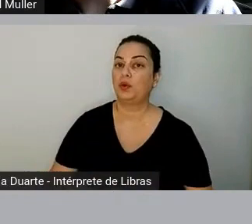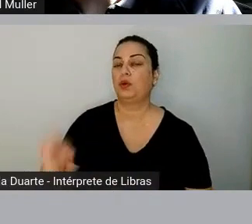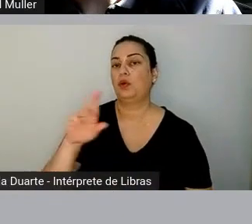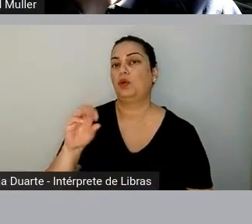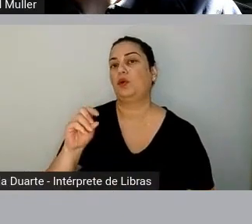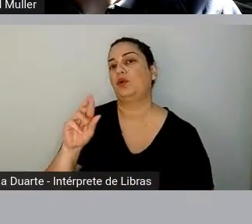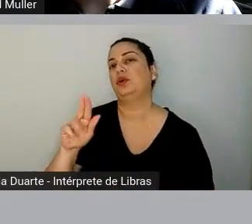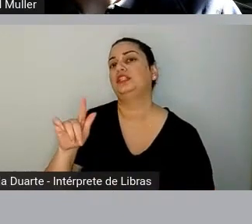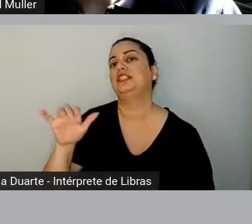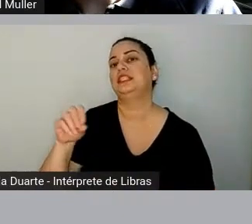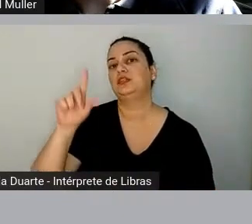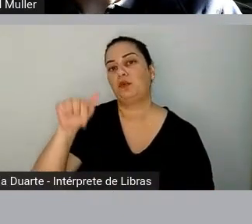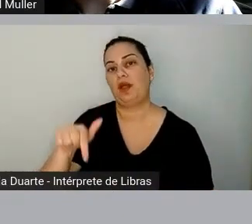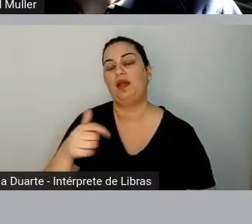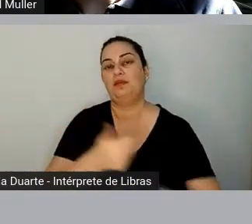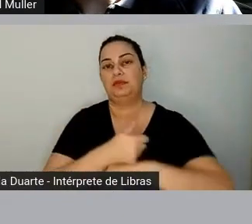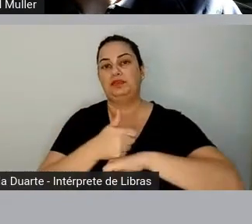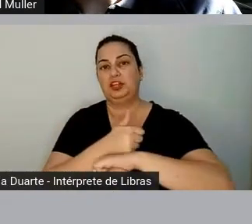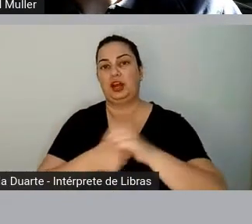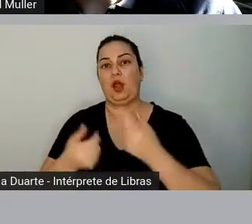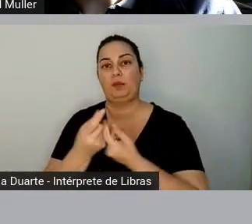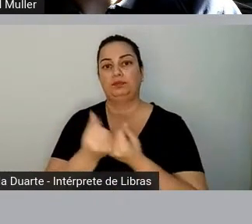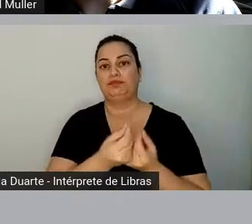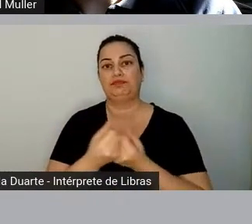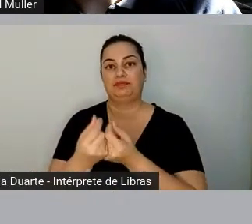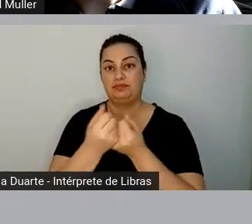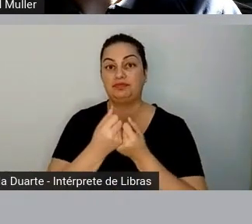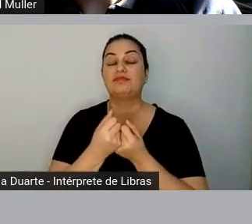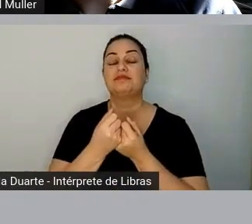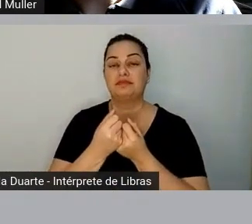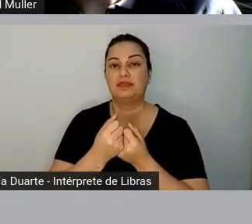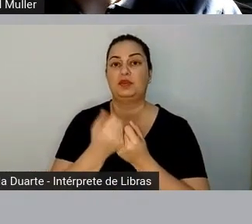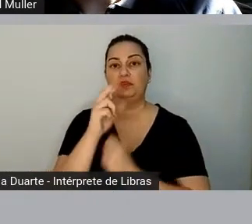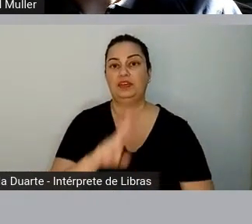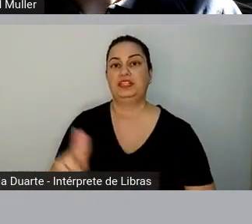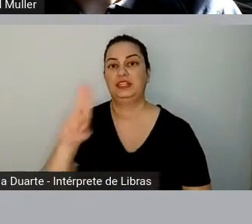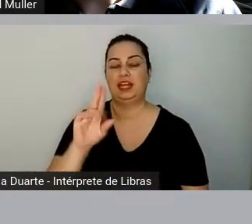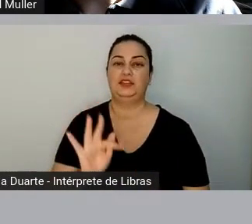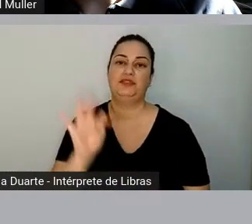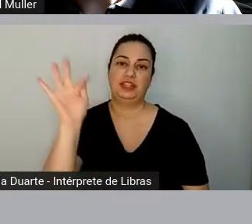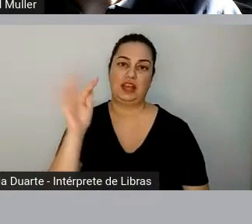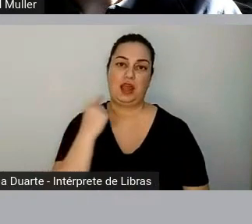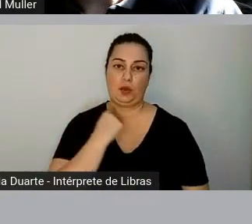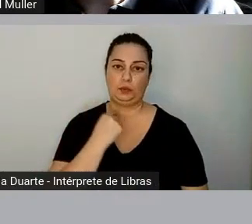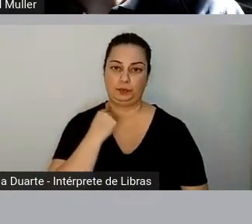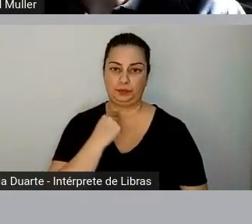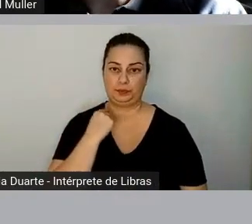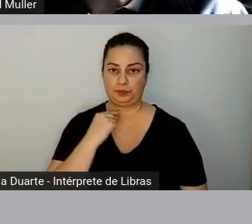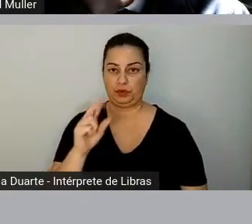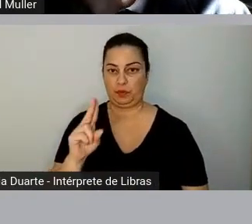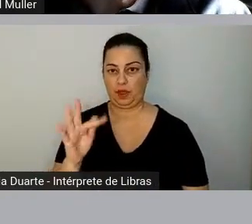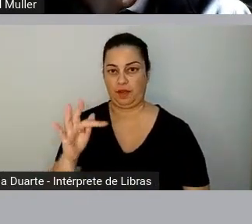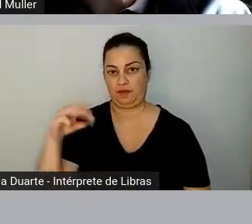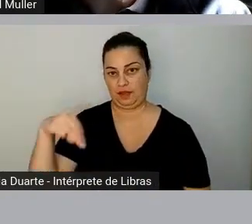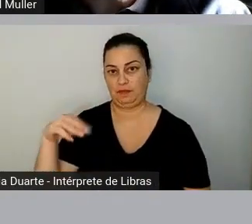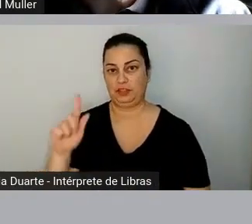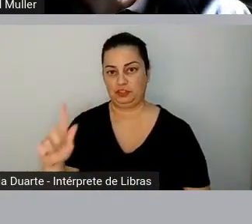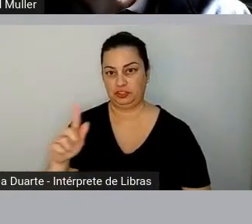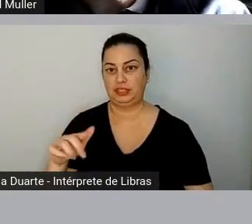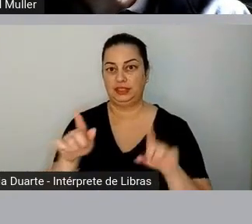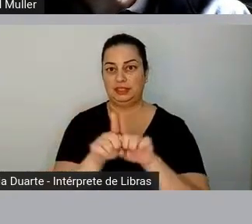Federal de Minas Gerais, é mestre em desenvolvimento e agricultura pela Universidade Federal do Rio de